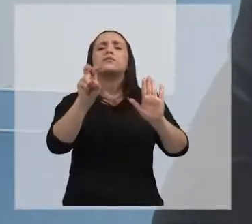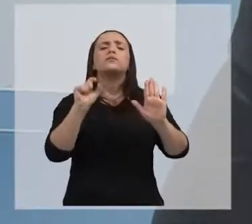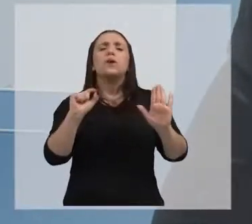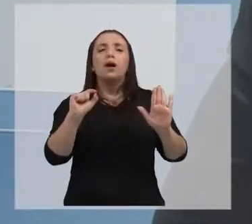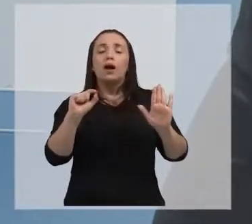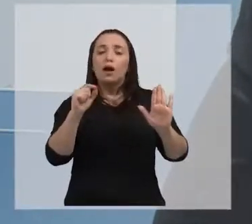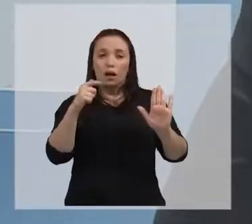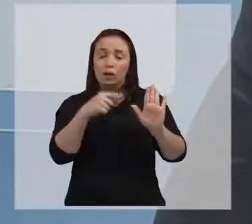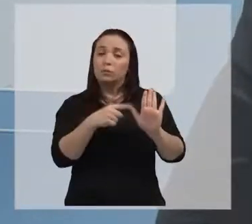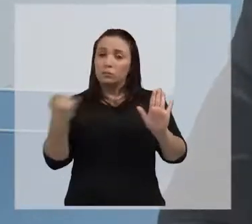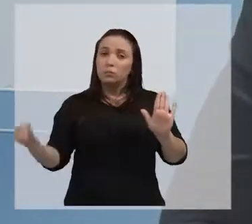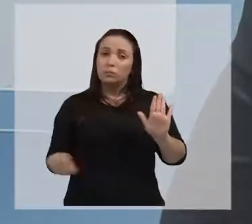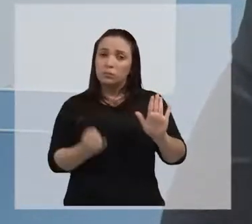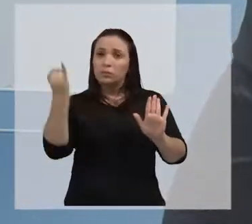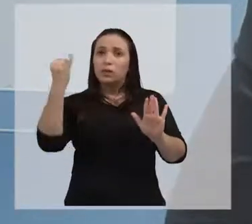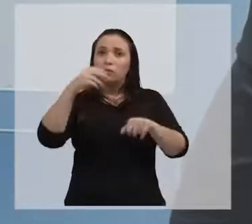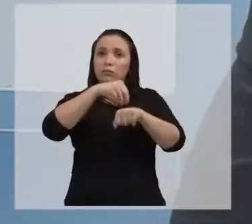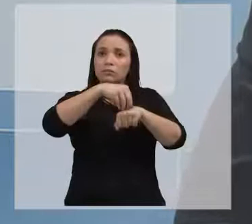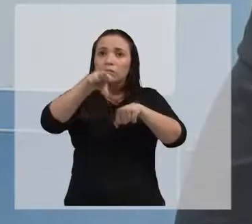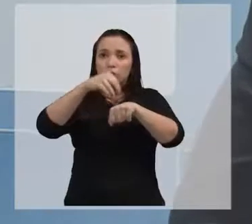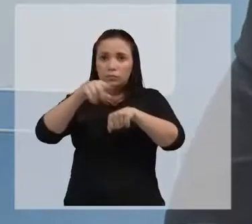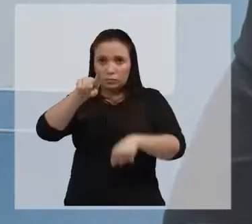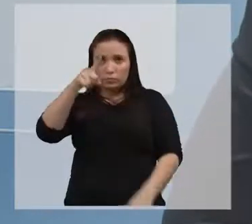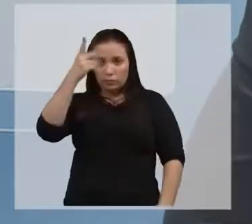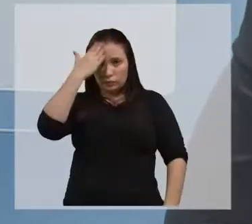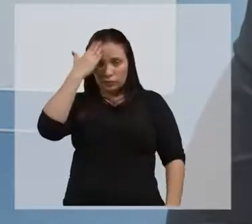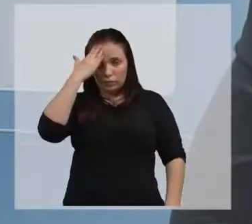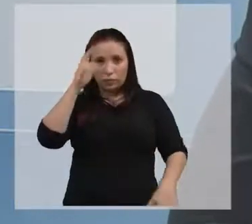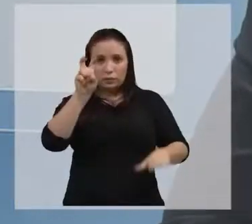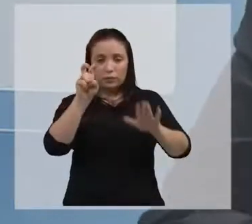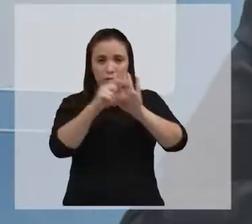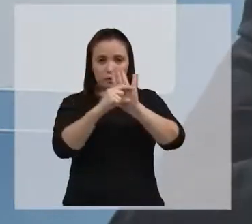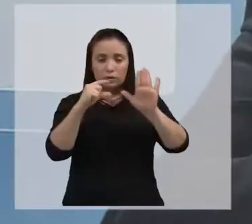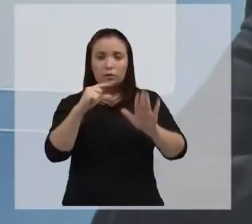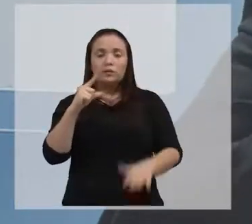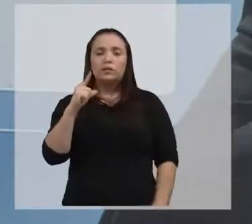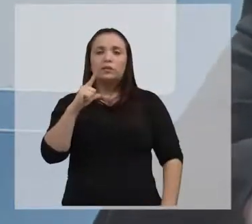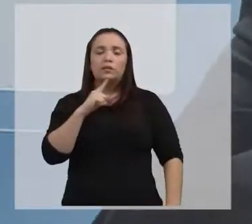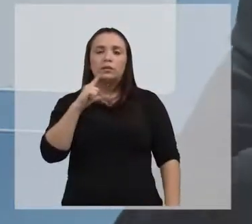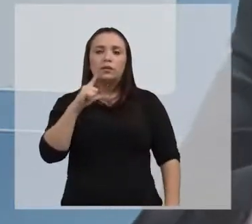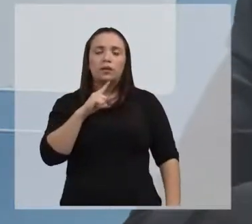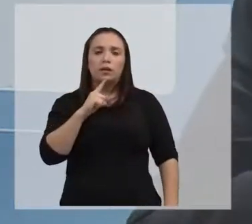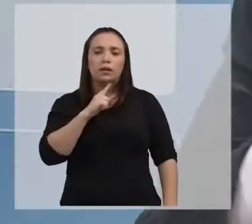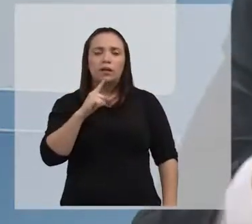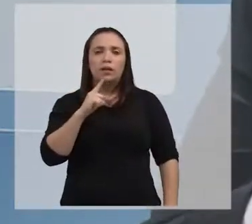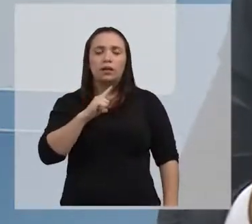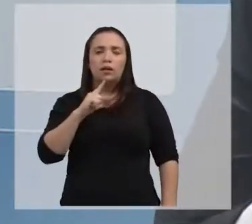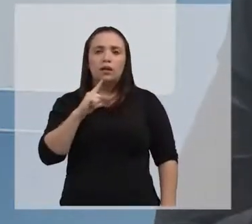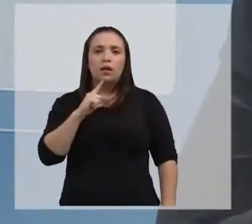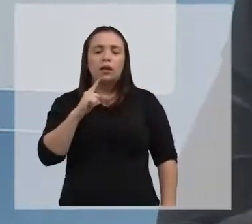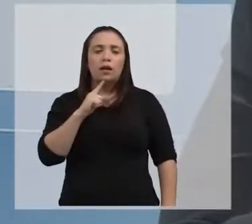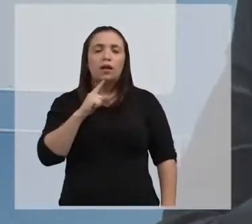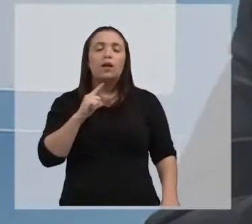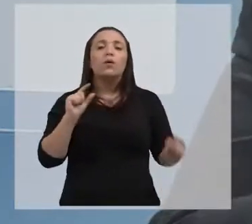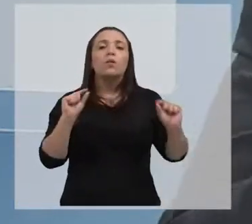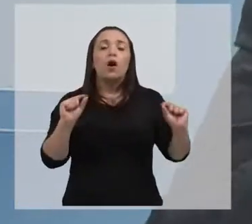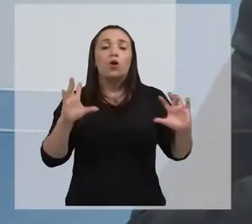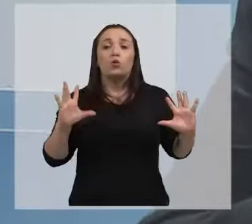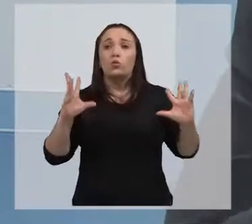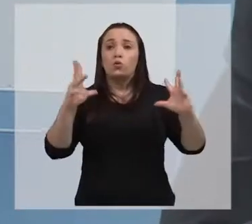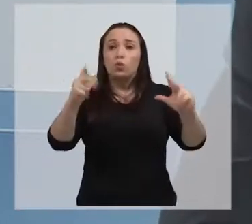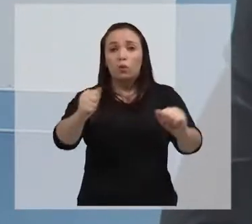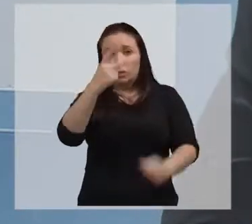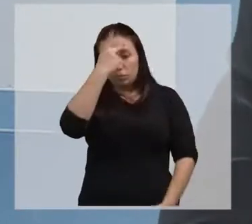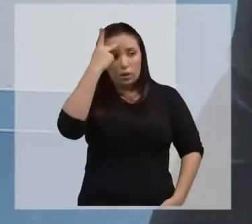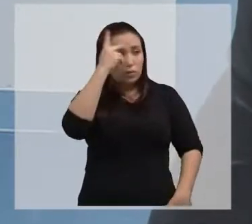peguei aqui, é importante, todo mundo sabe o artigo 5º, ele começa com uma coisa, uma retórica que todo mundo fala, né? E todo cidadão é